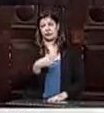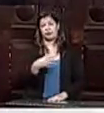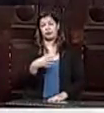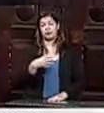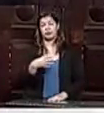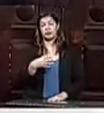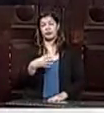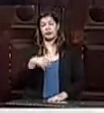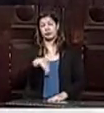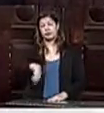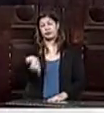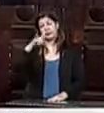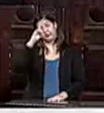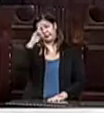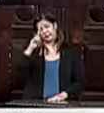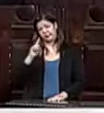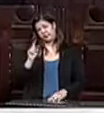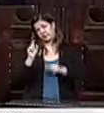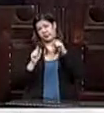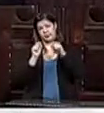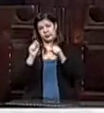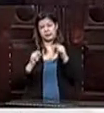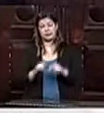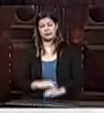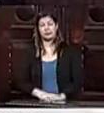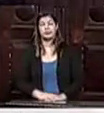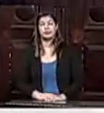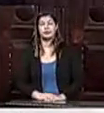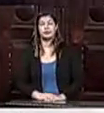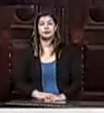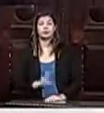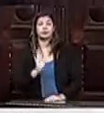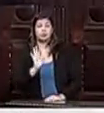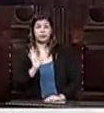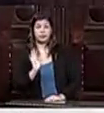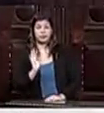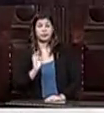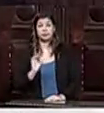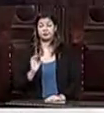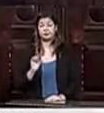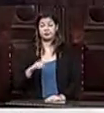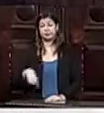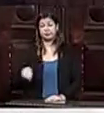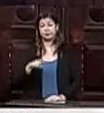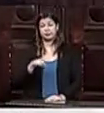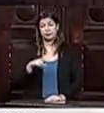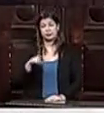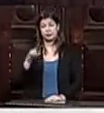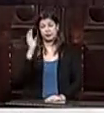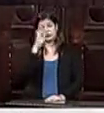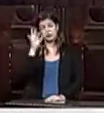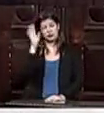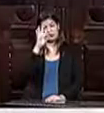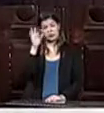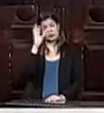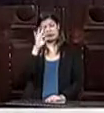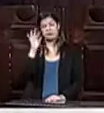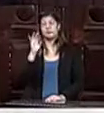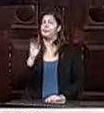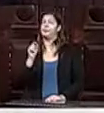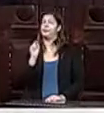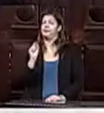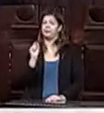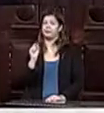que nós não sabemos o que será. Mas não é por causa disso que a gente possa